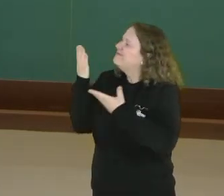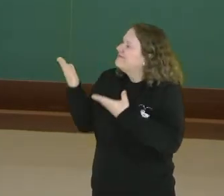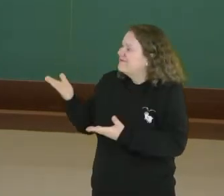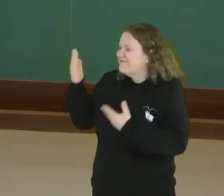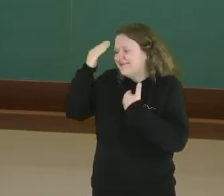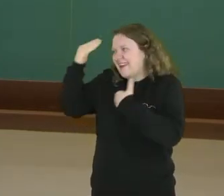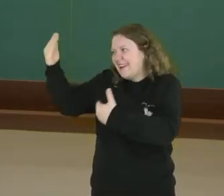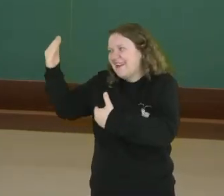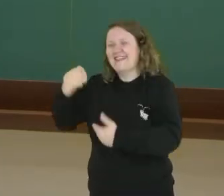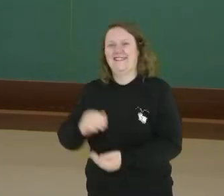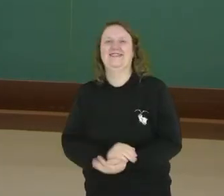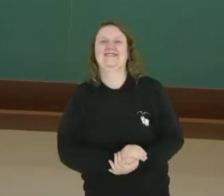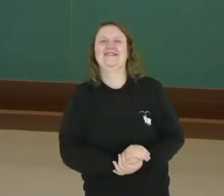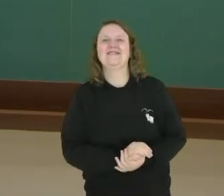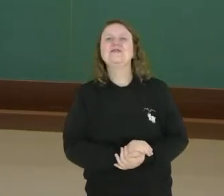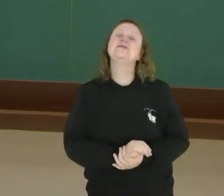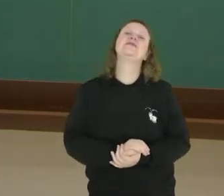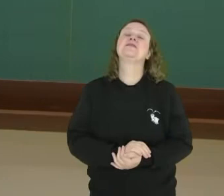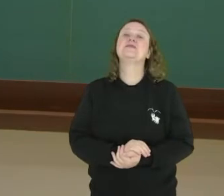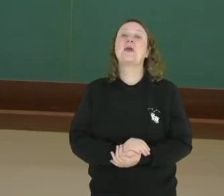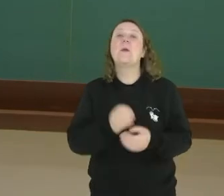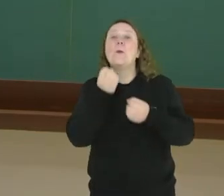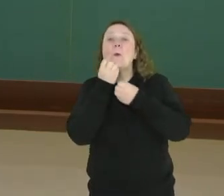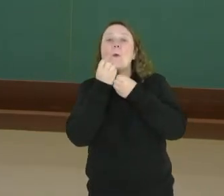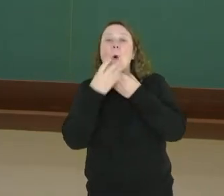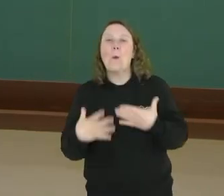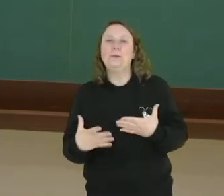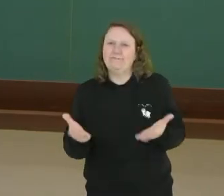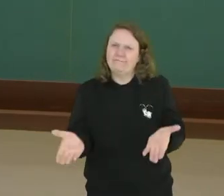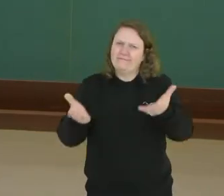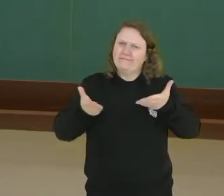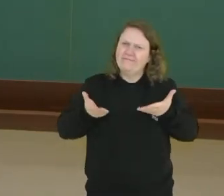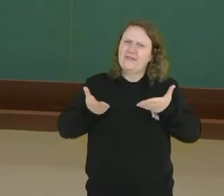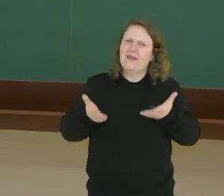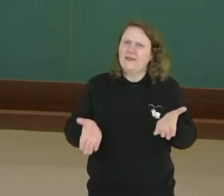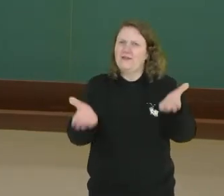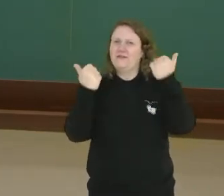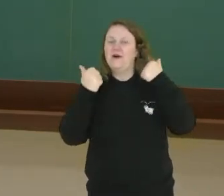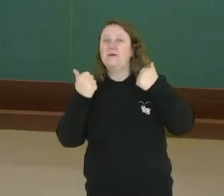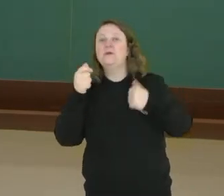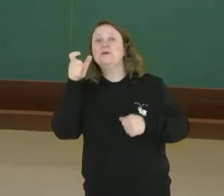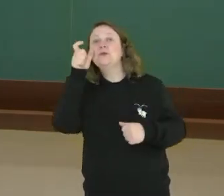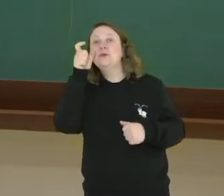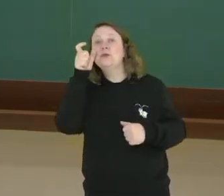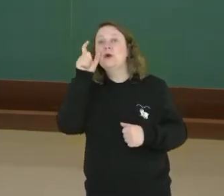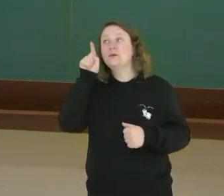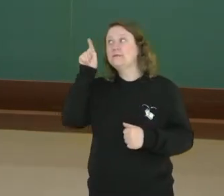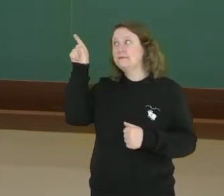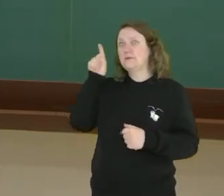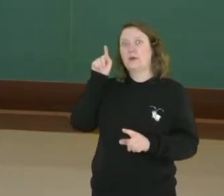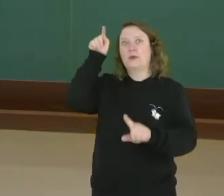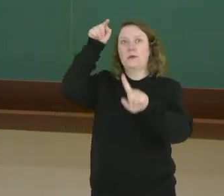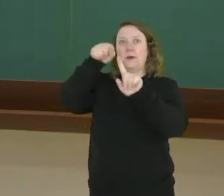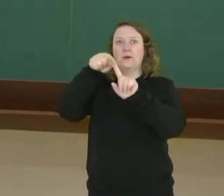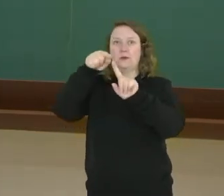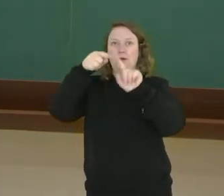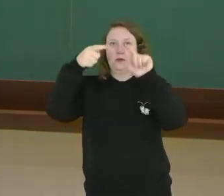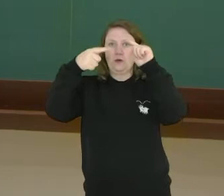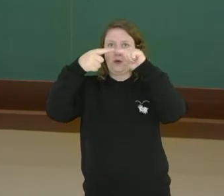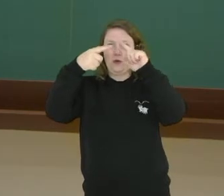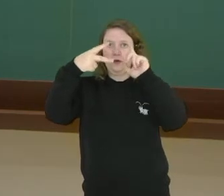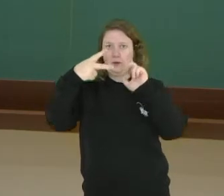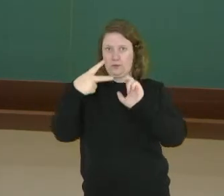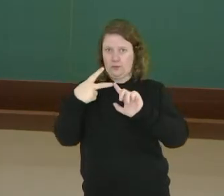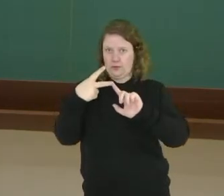querida. Muito bem, queridos alunos, bora lá então. Para os nossos objetivos. Temos dois objetivos na aula de